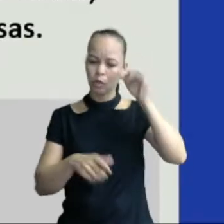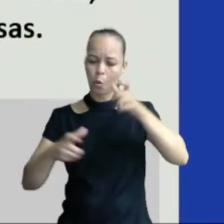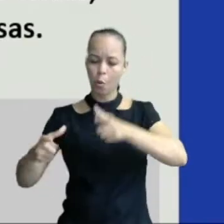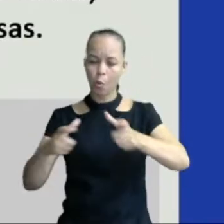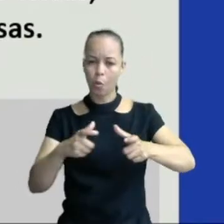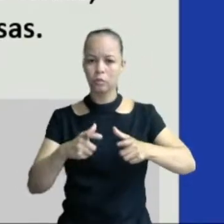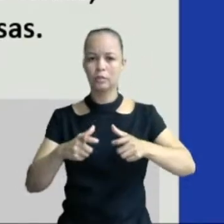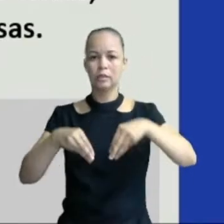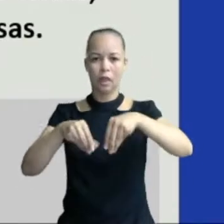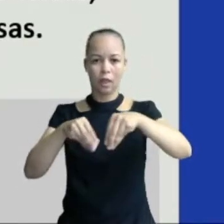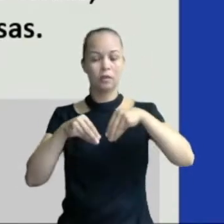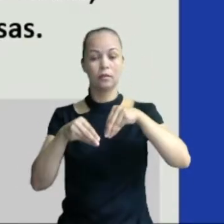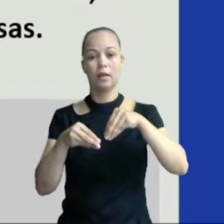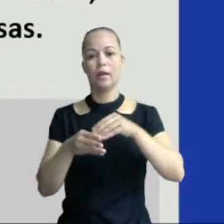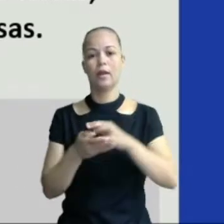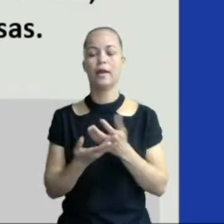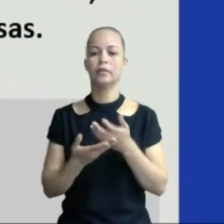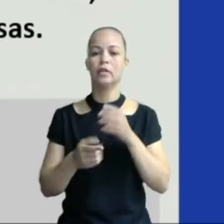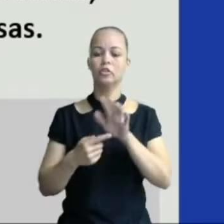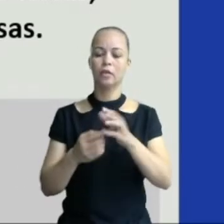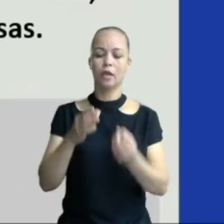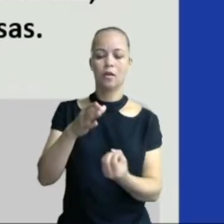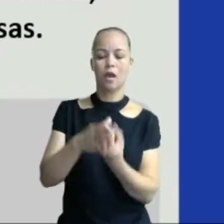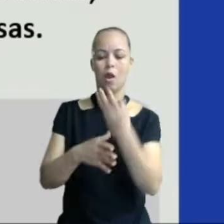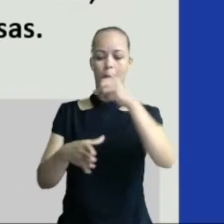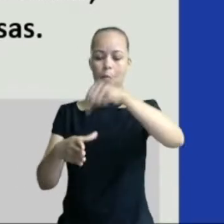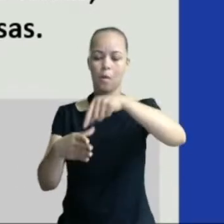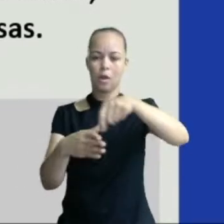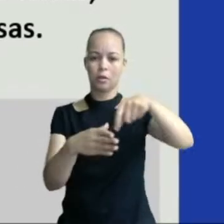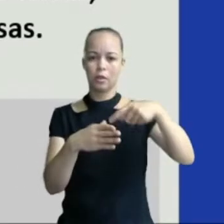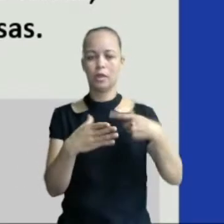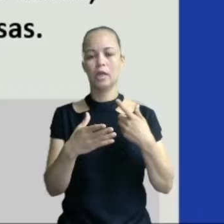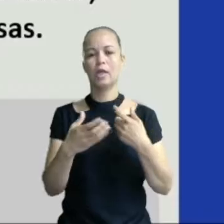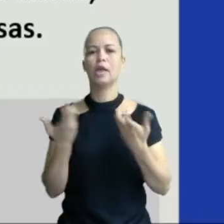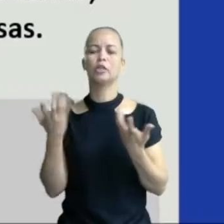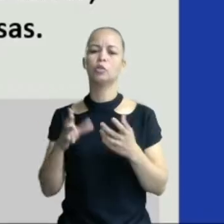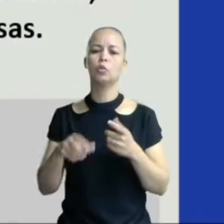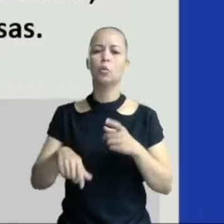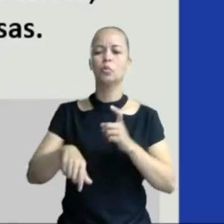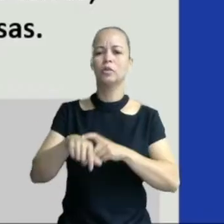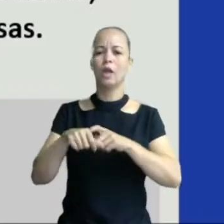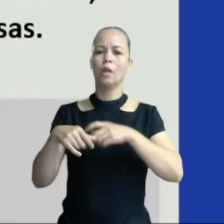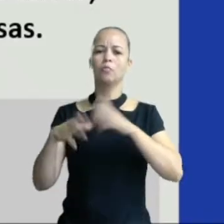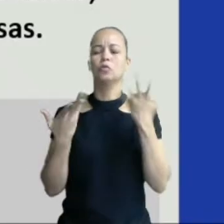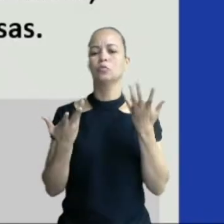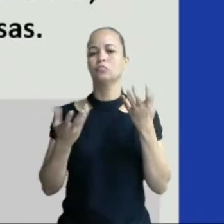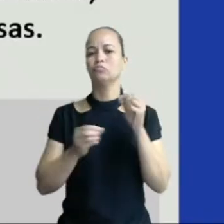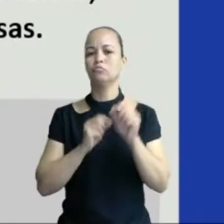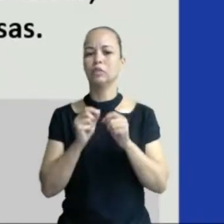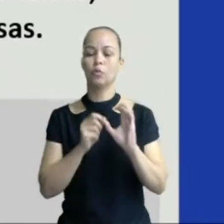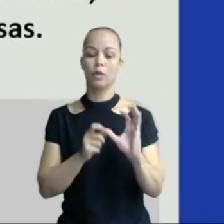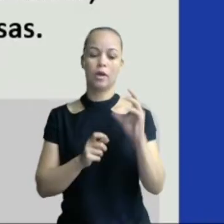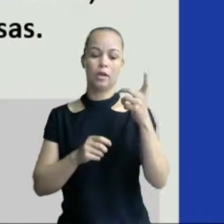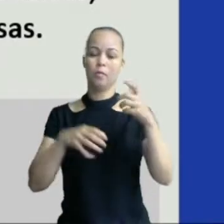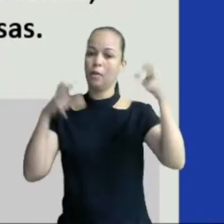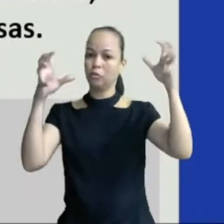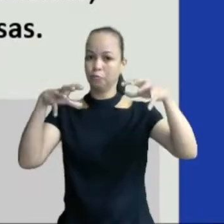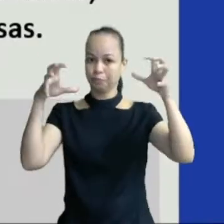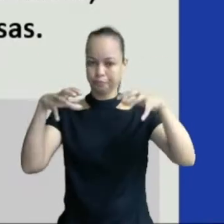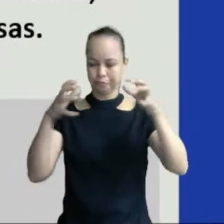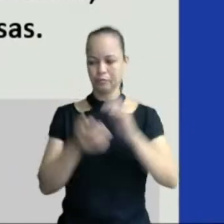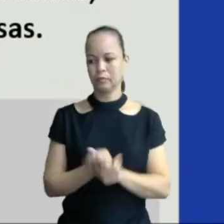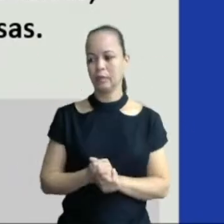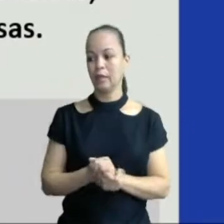lotes de terra destinados ao plantio nas estações chuvosas, certo? Então, tabocas